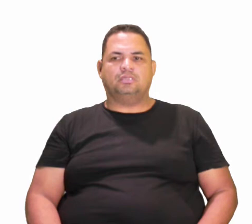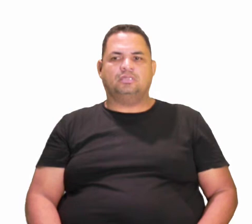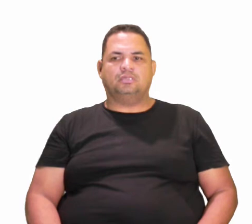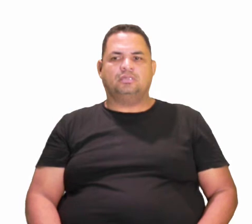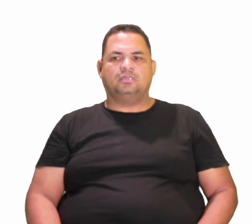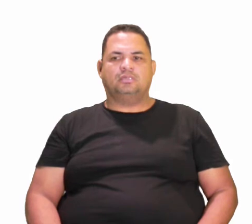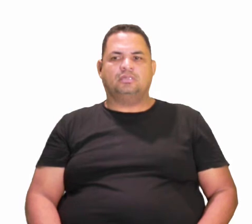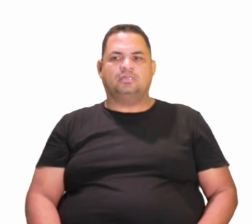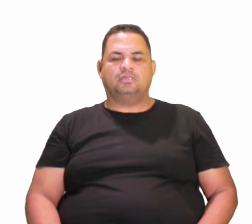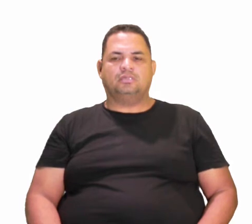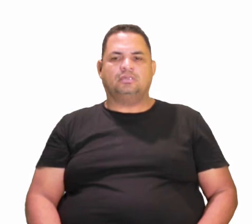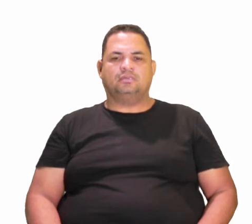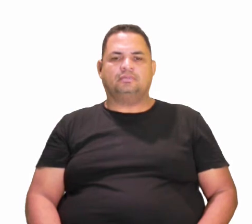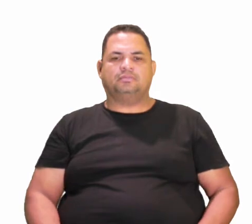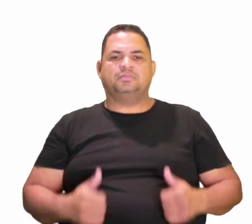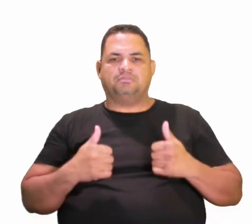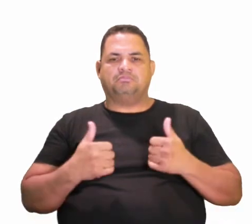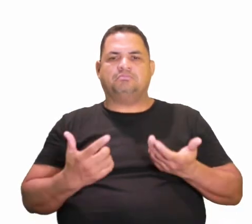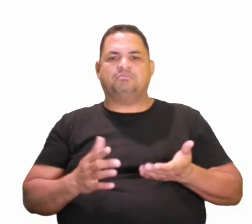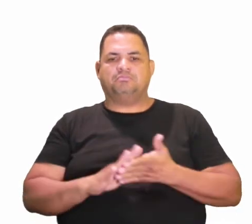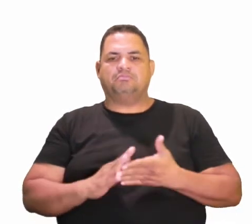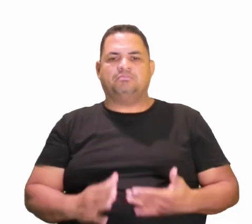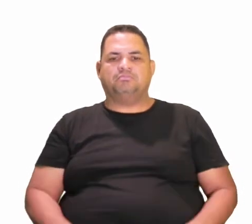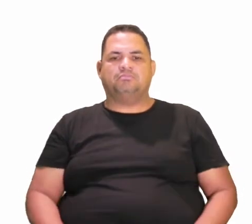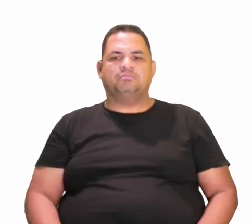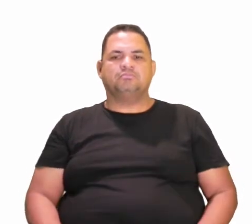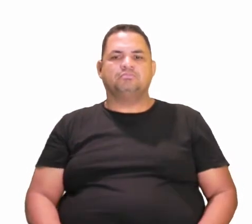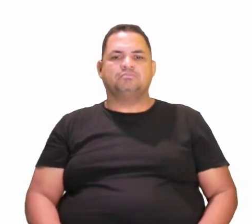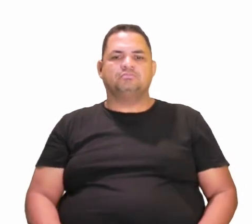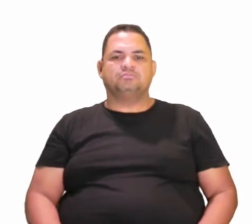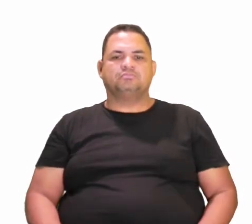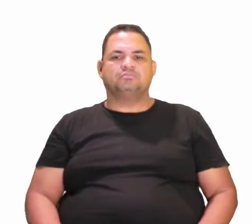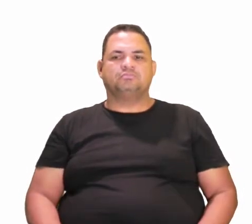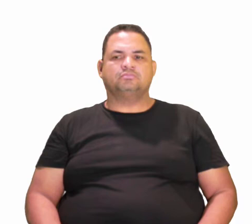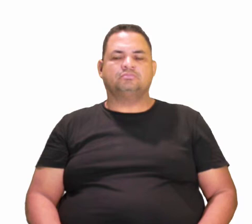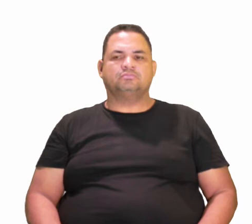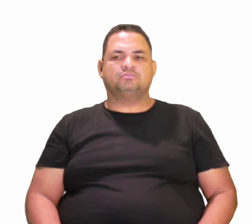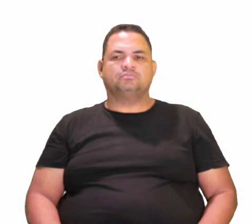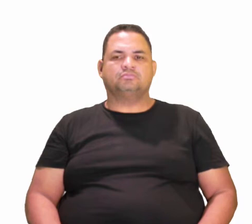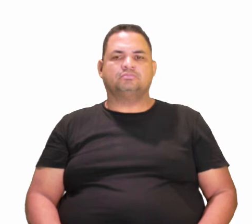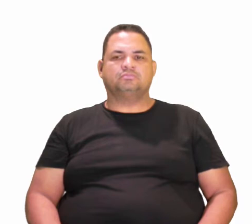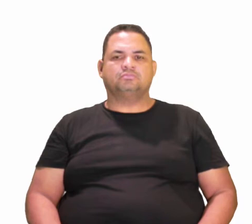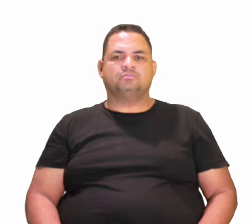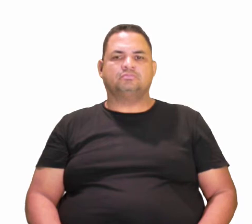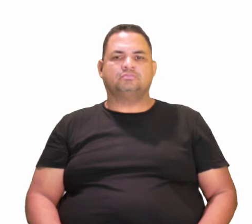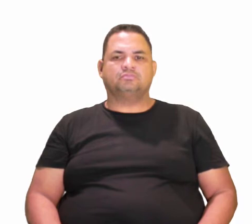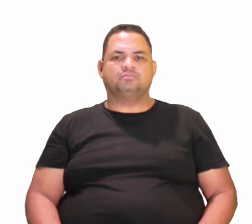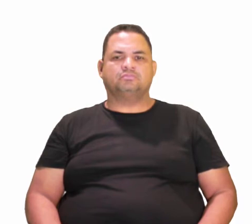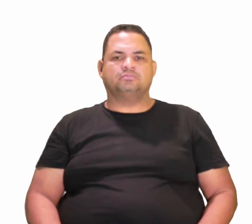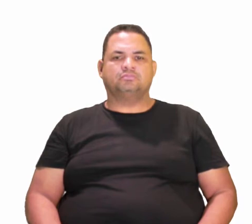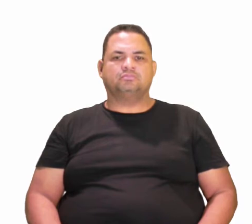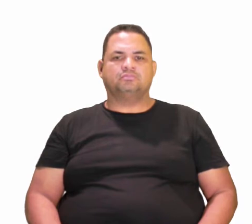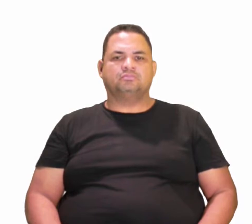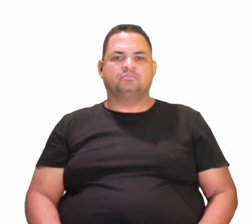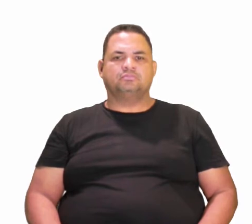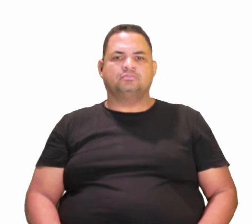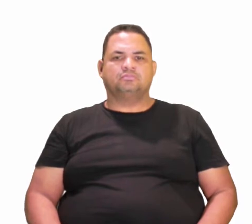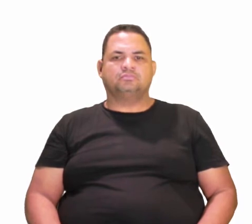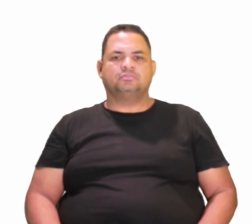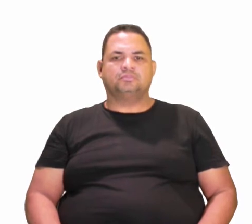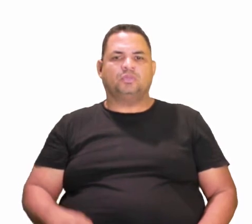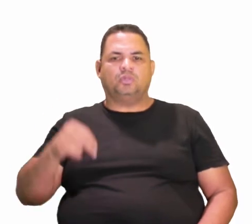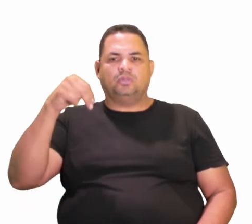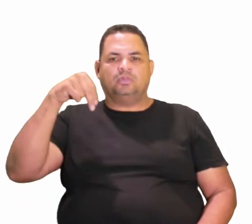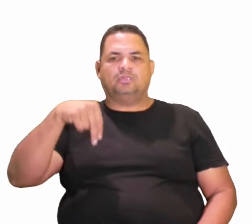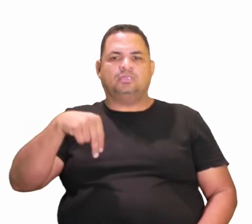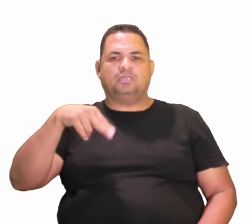Daughter-in-law. Beleza? Aí seria aí, no caso, nora. And our grandchildren, e os nossos